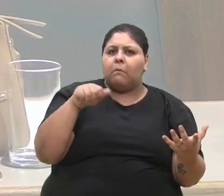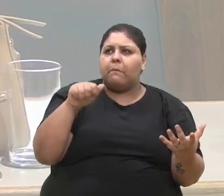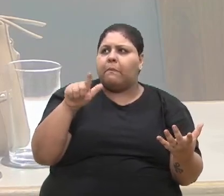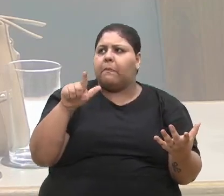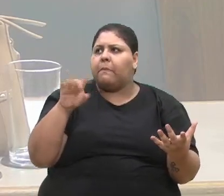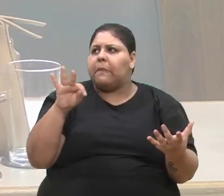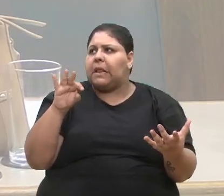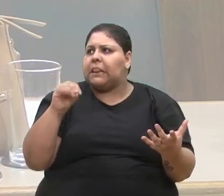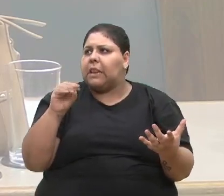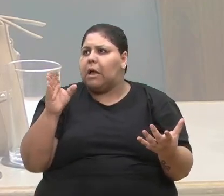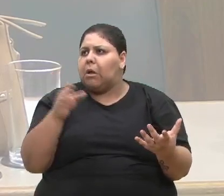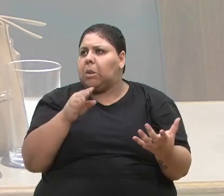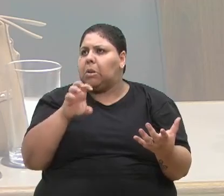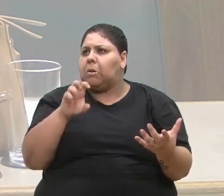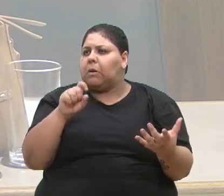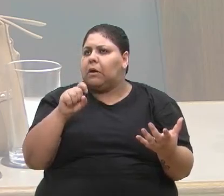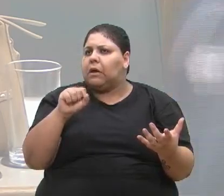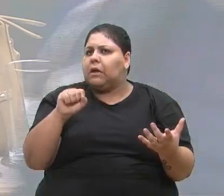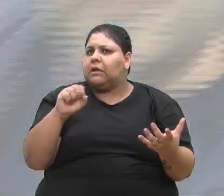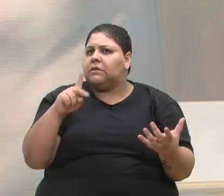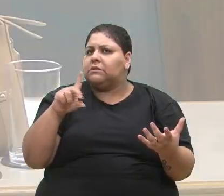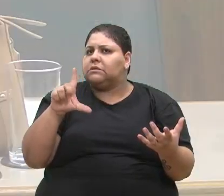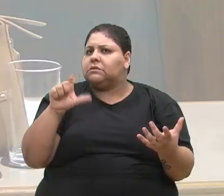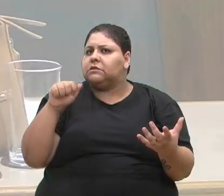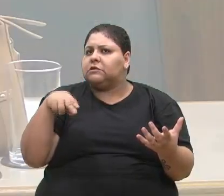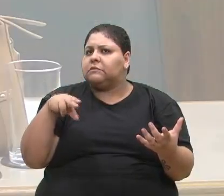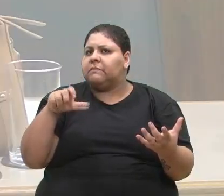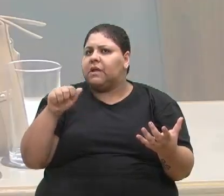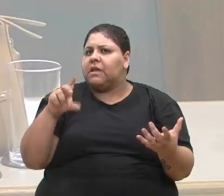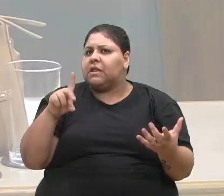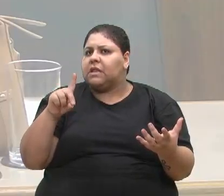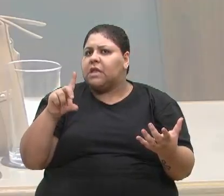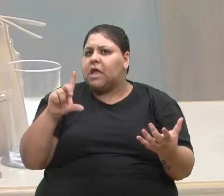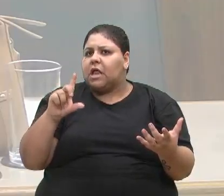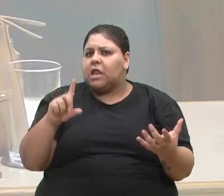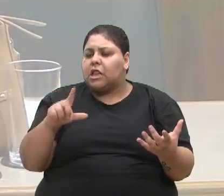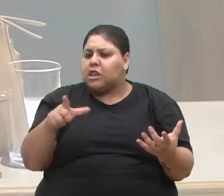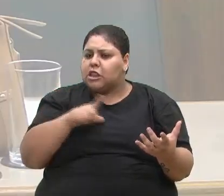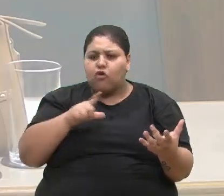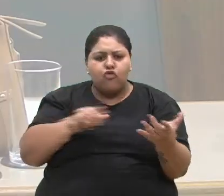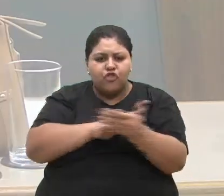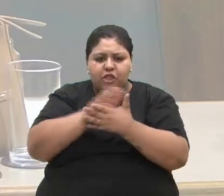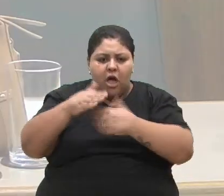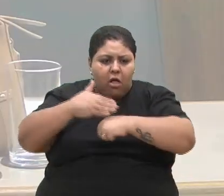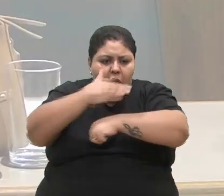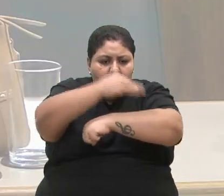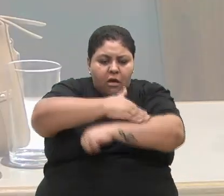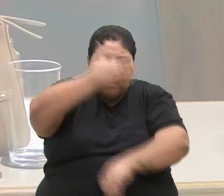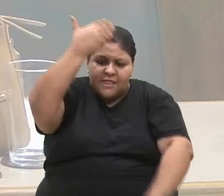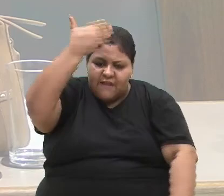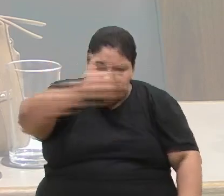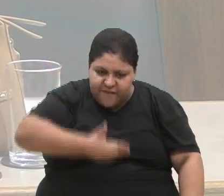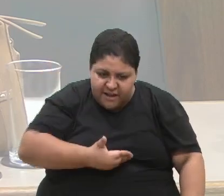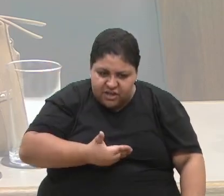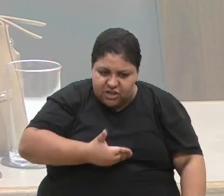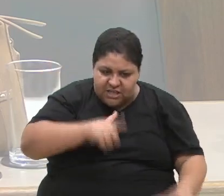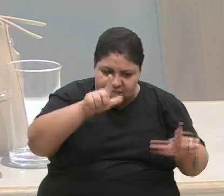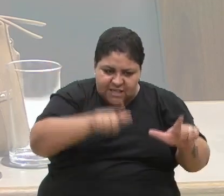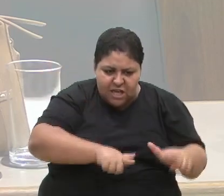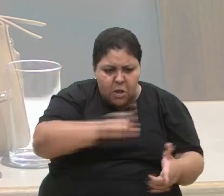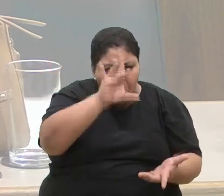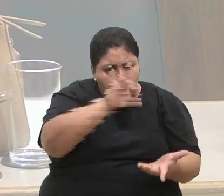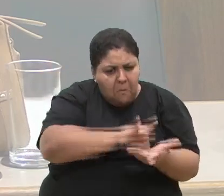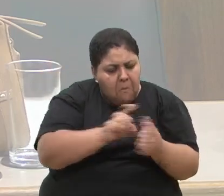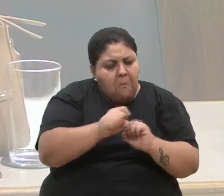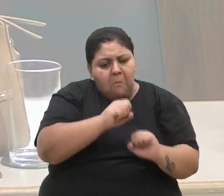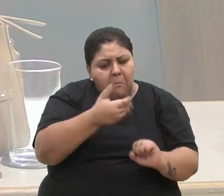em nenhum bairro da cidade é possível colocar quebra-mola. E lá na frente da sede social do Juvenil saiu. Acho que dá para a gente fazer um